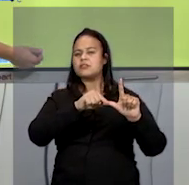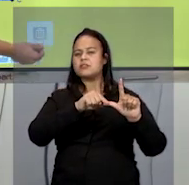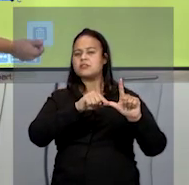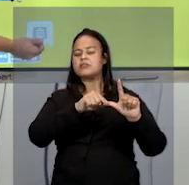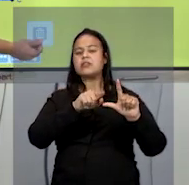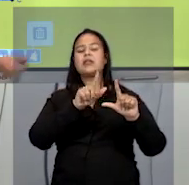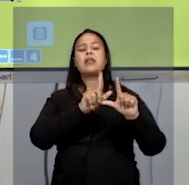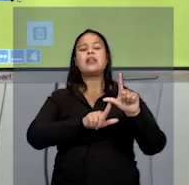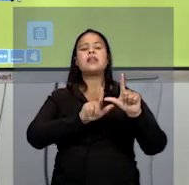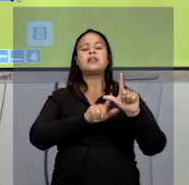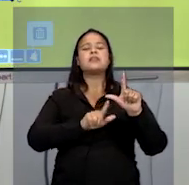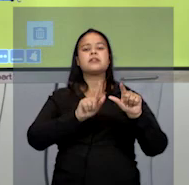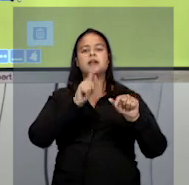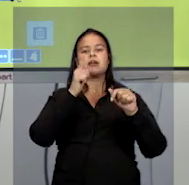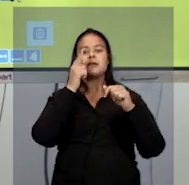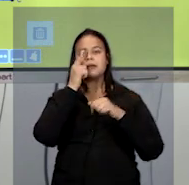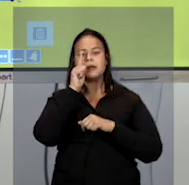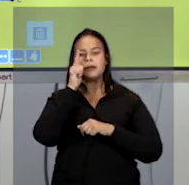grega.